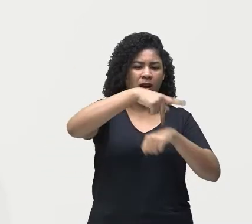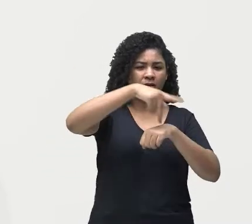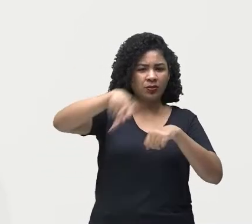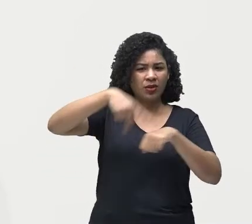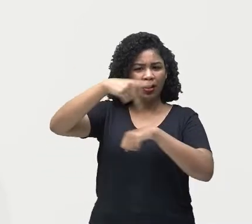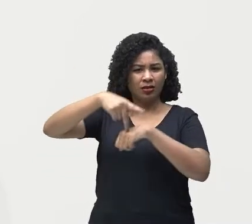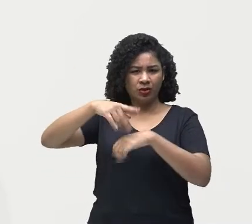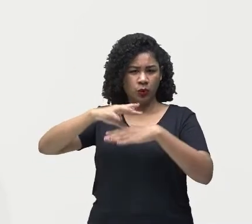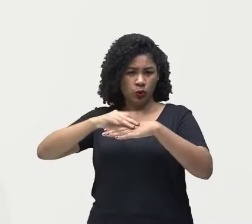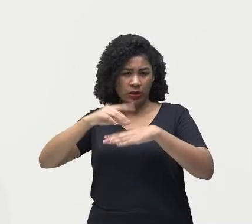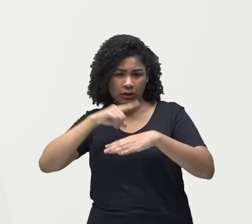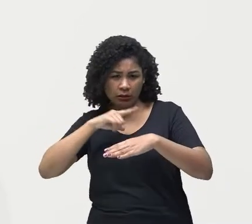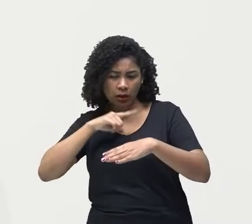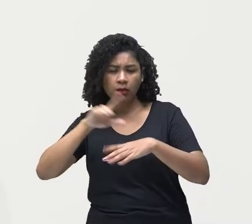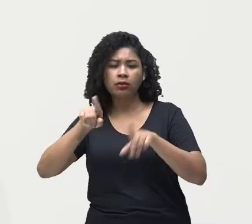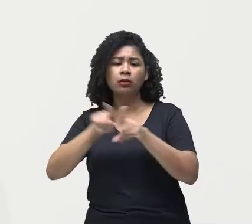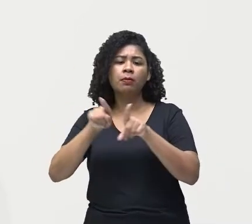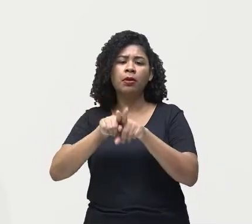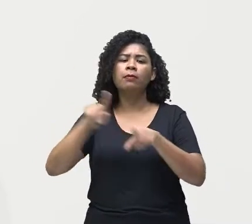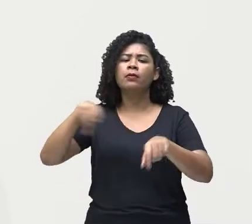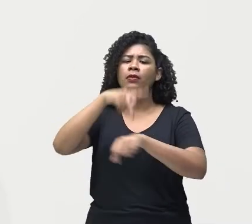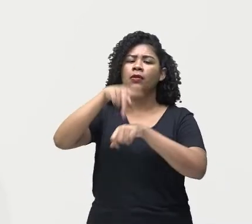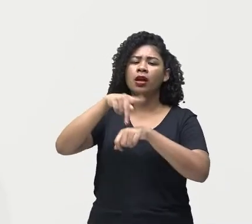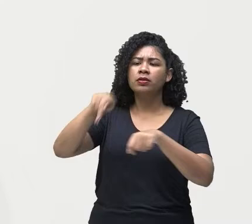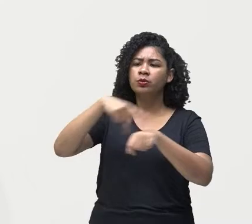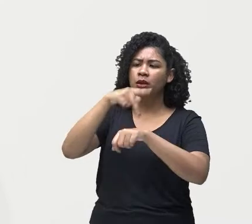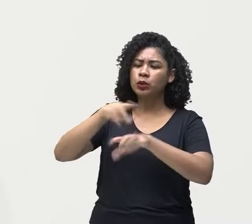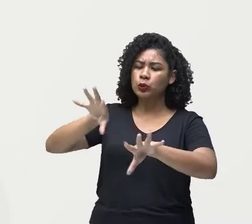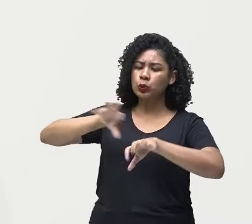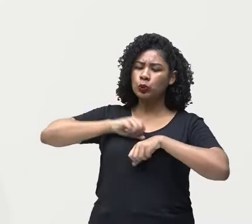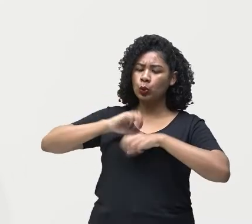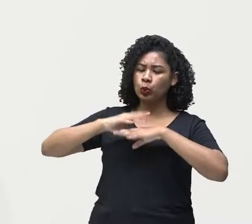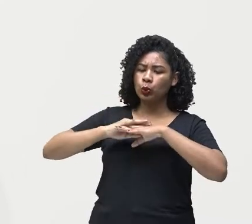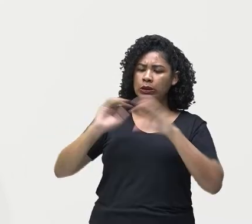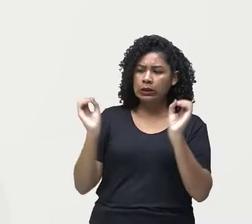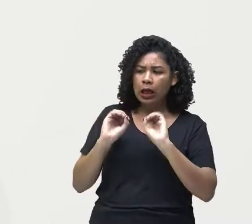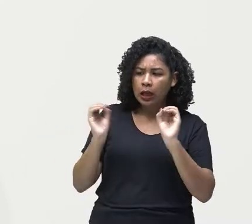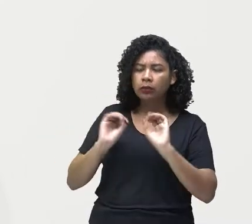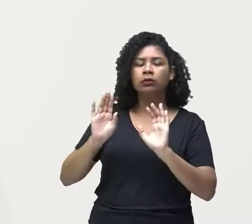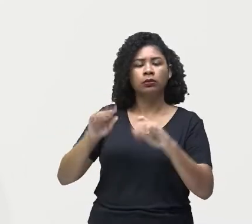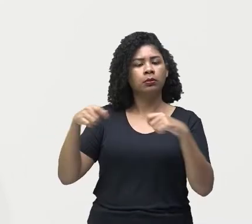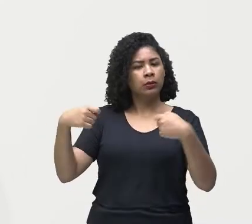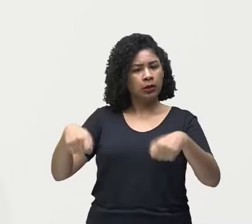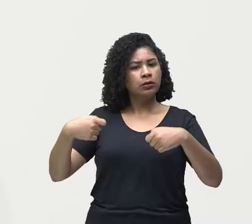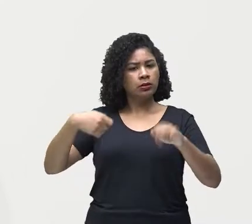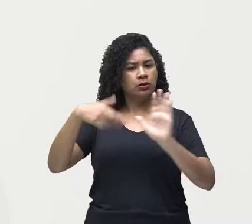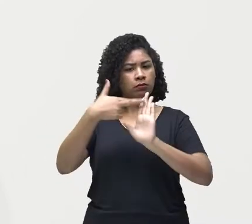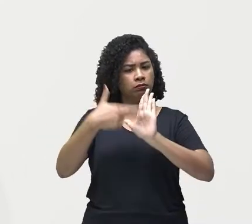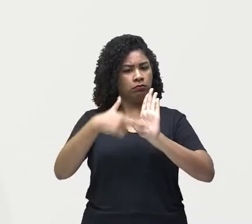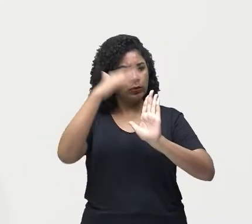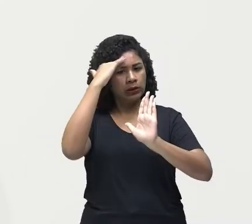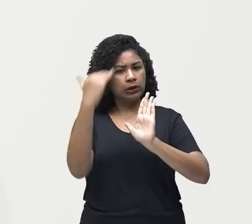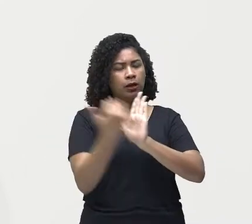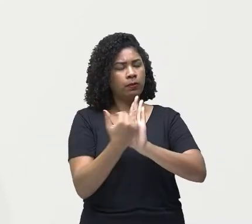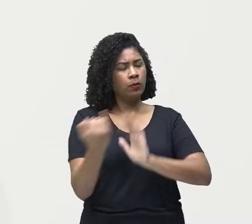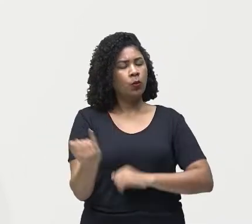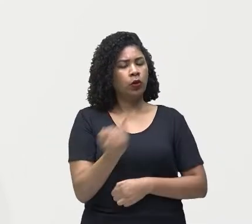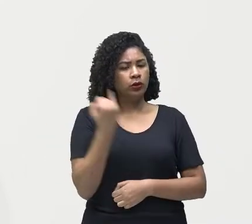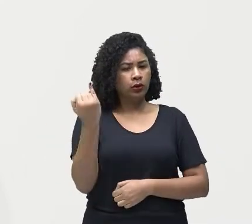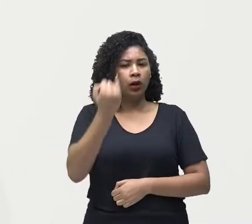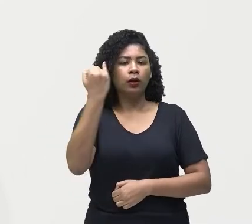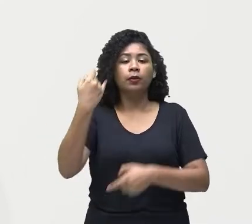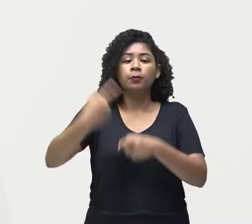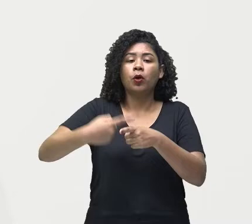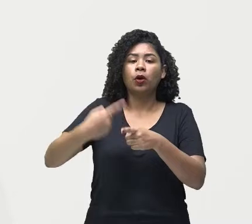afetados, mas também pelos que ainda não registraram casos de doença. É